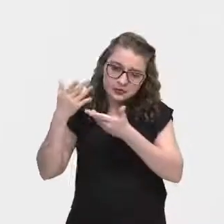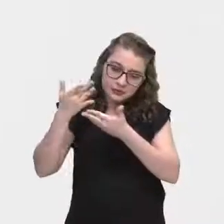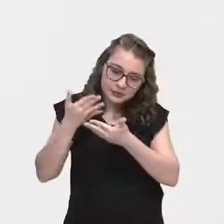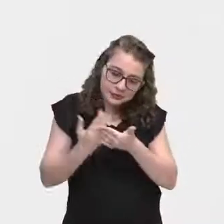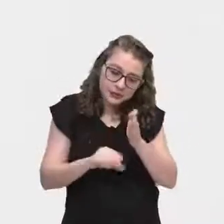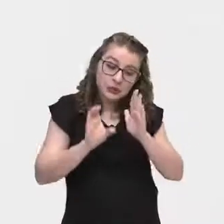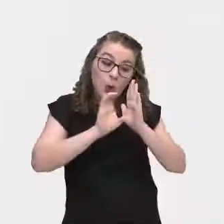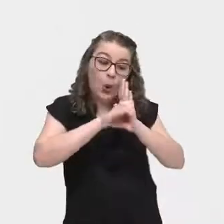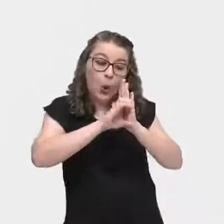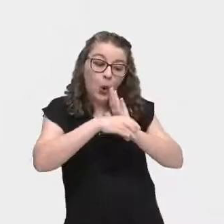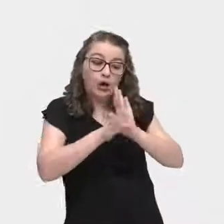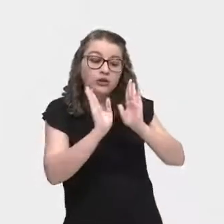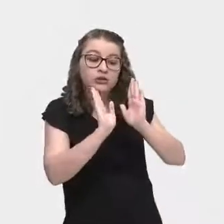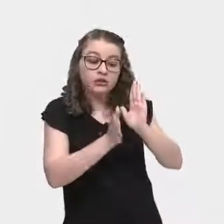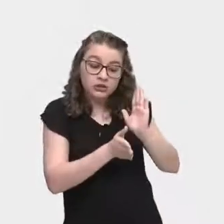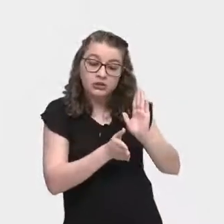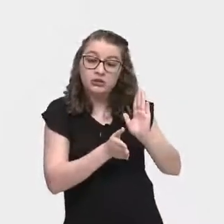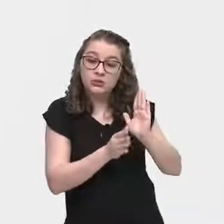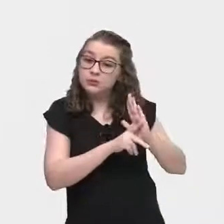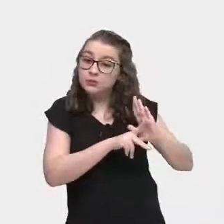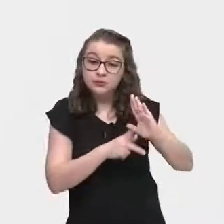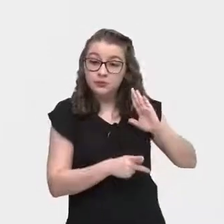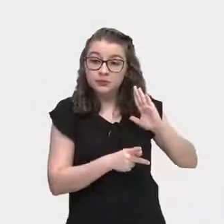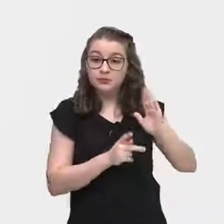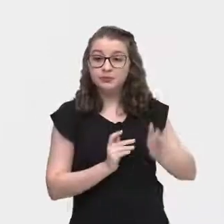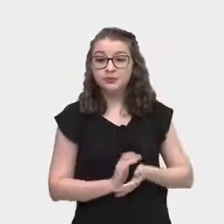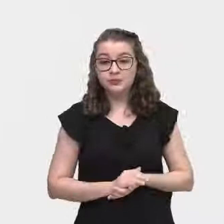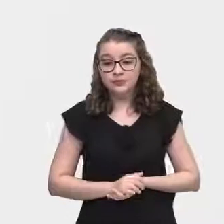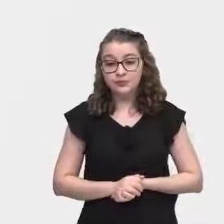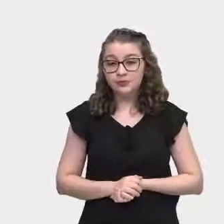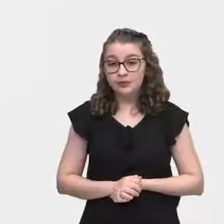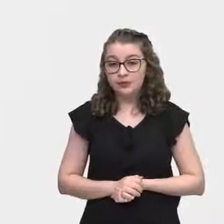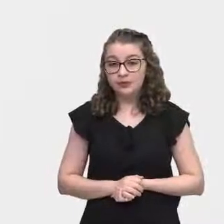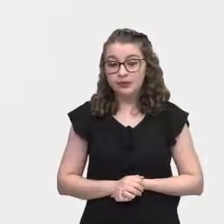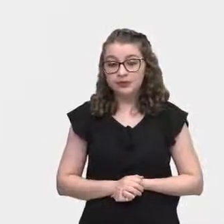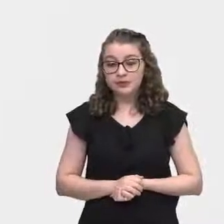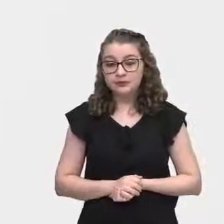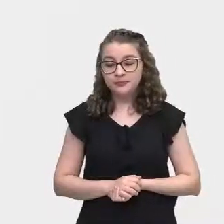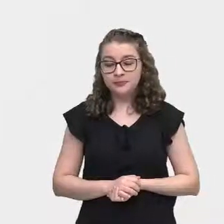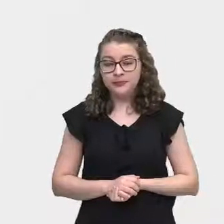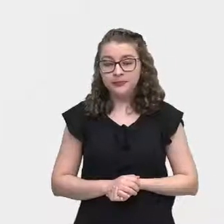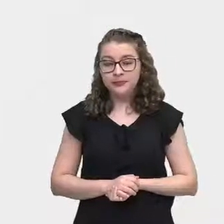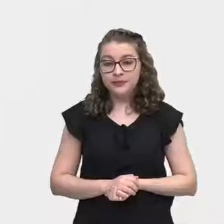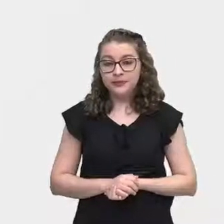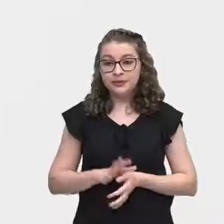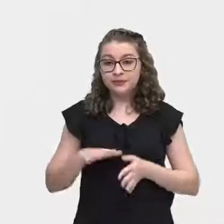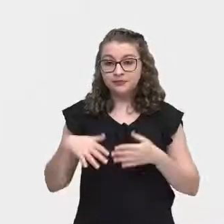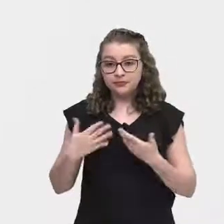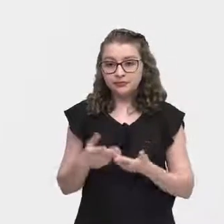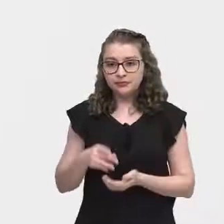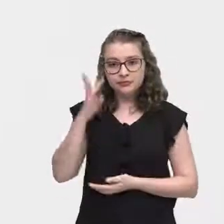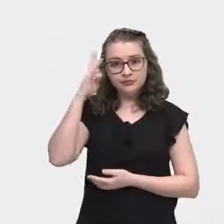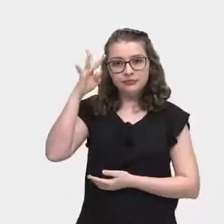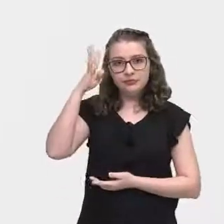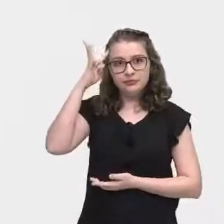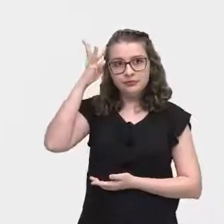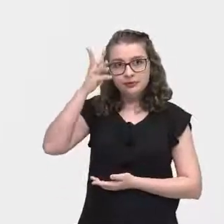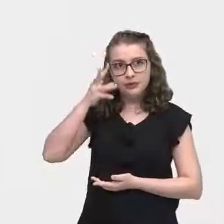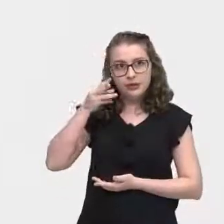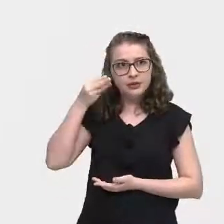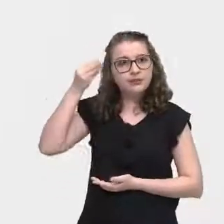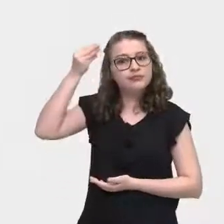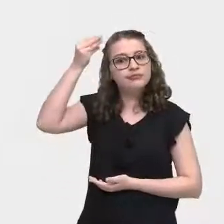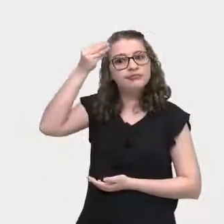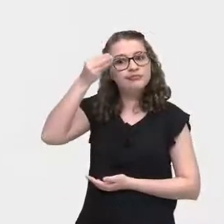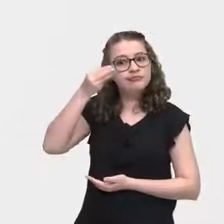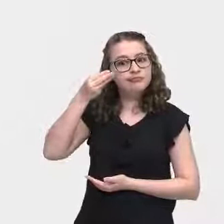conceitos. Então, a filosofia, ela é fazer uma experiência do pensamento, é